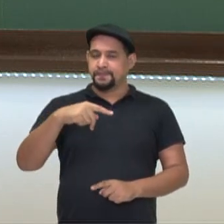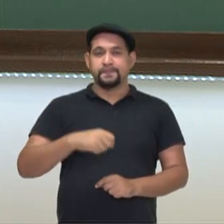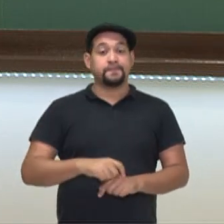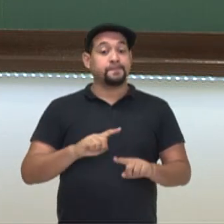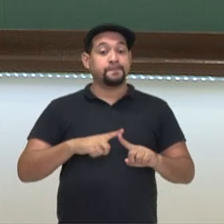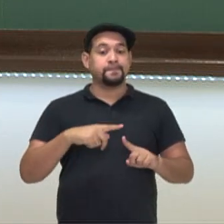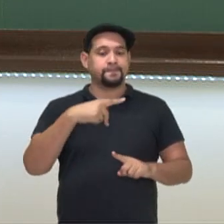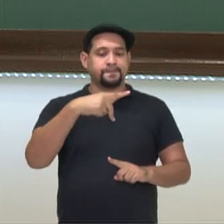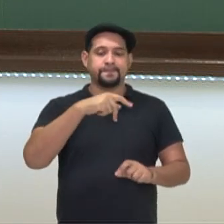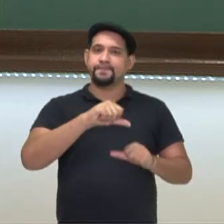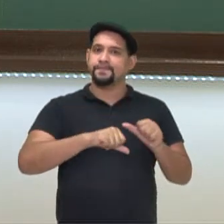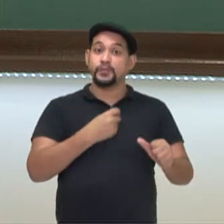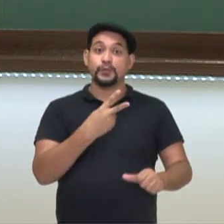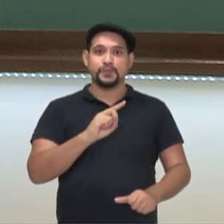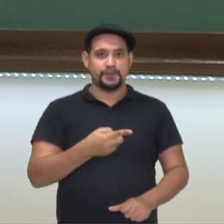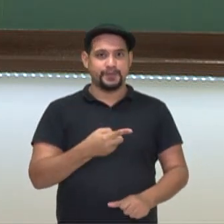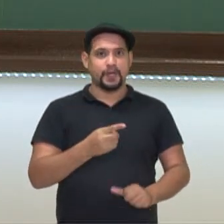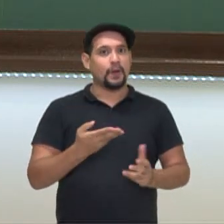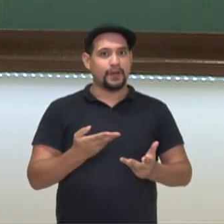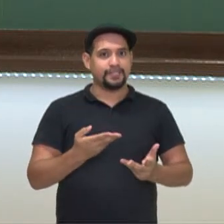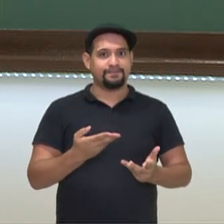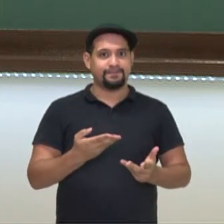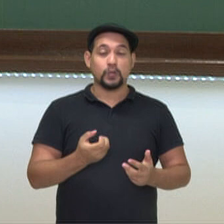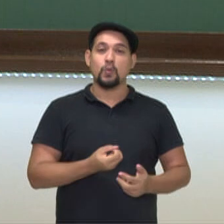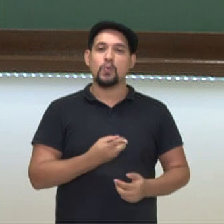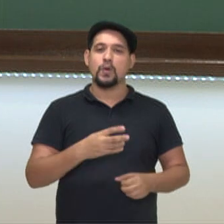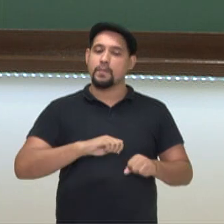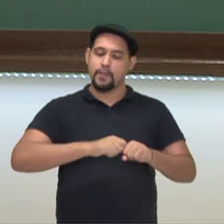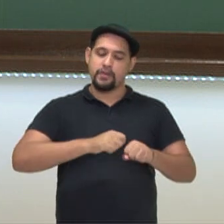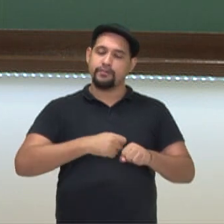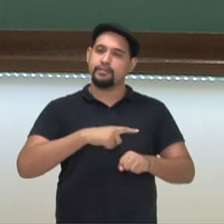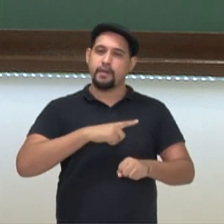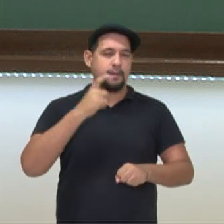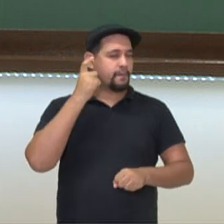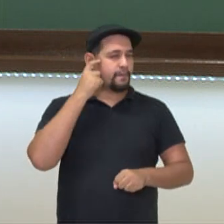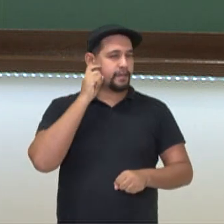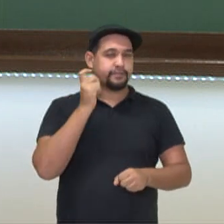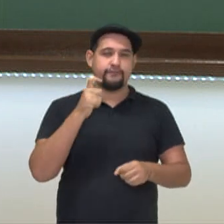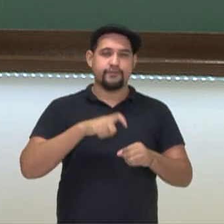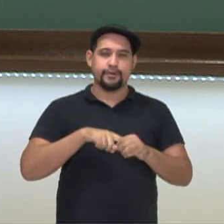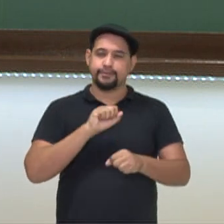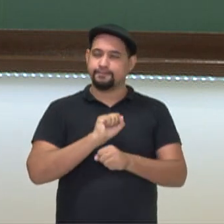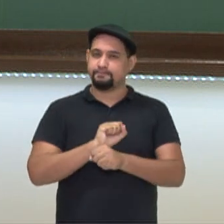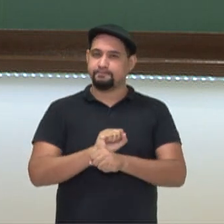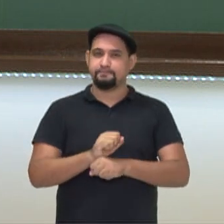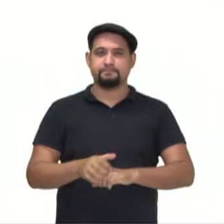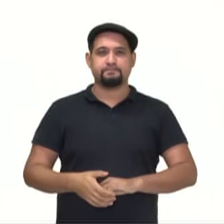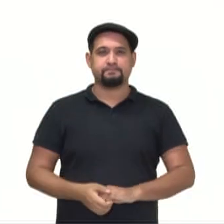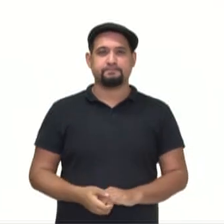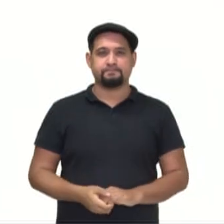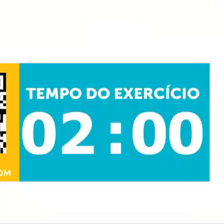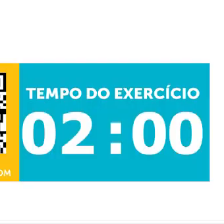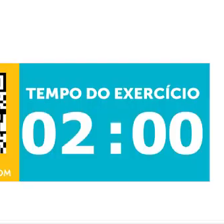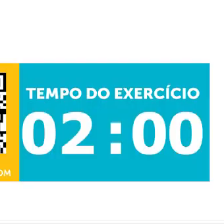meu P é 2.000 parafusos. É a quantidade de parafusos. Pense um pouquinho e a gente já retorna com a resposta.